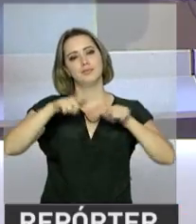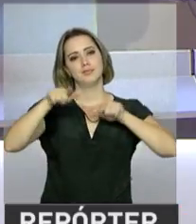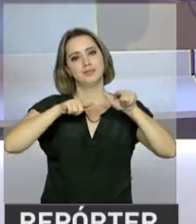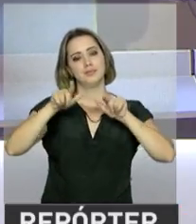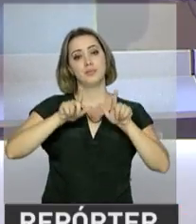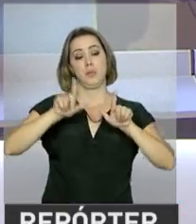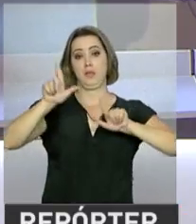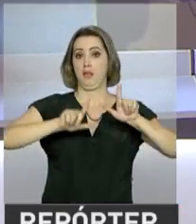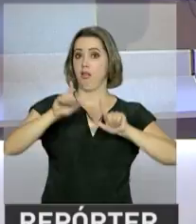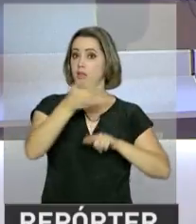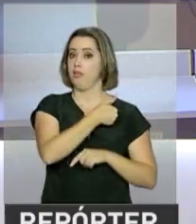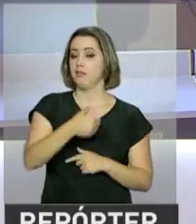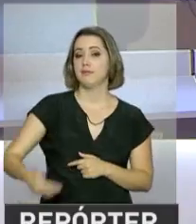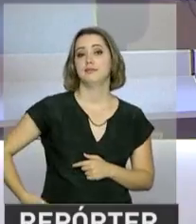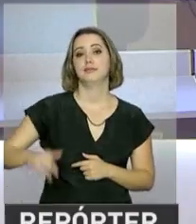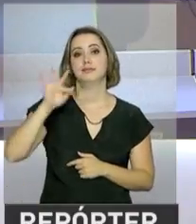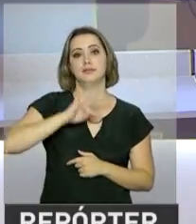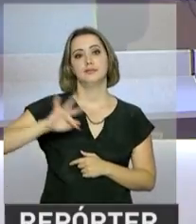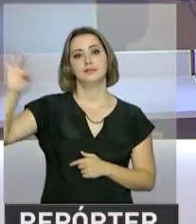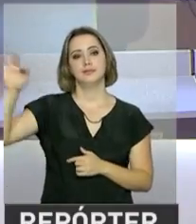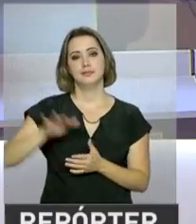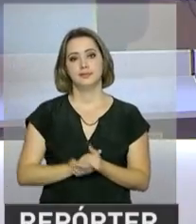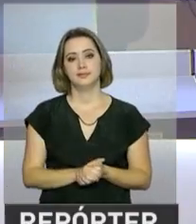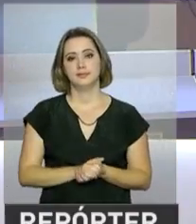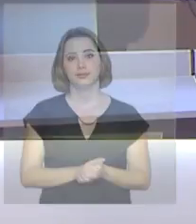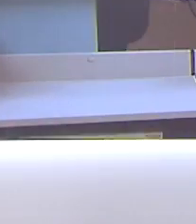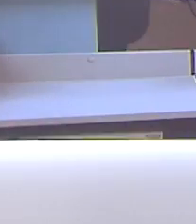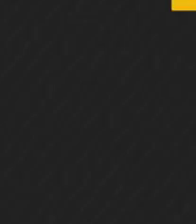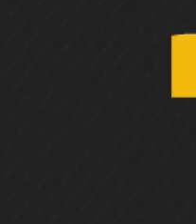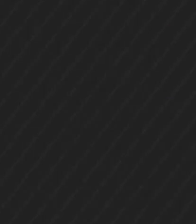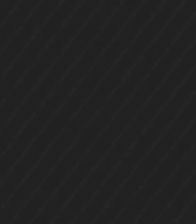aqui na nbr a tv do governo federal